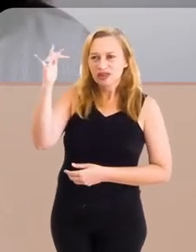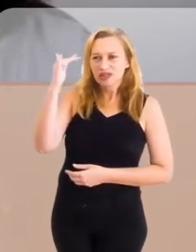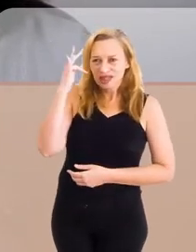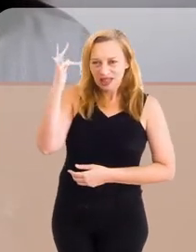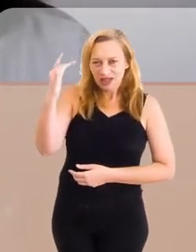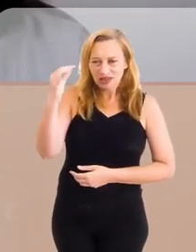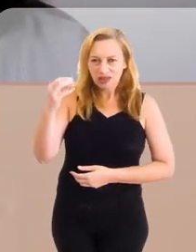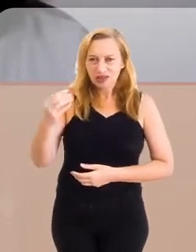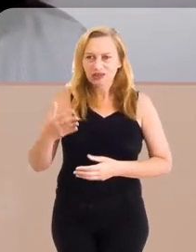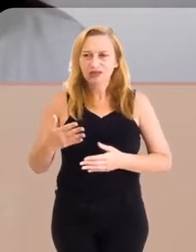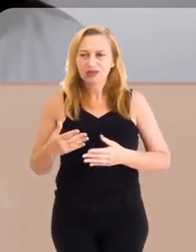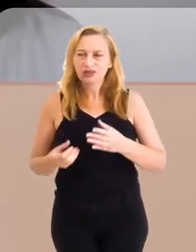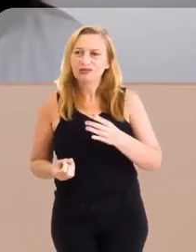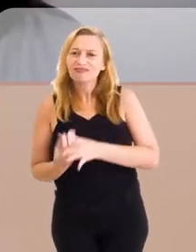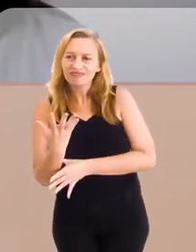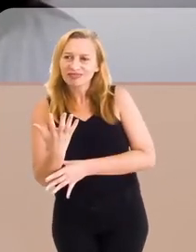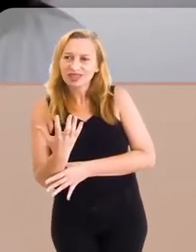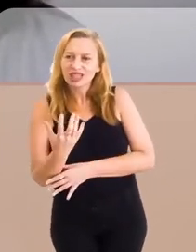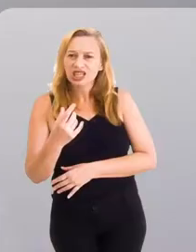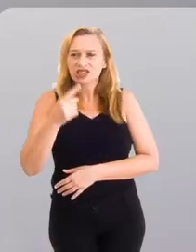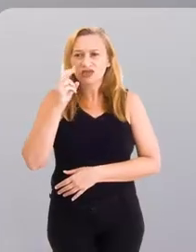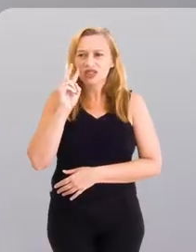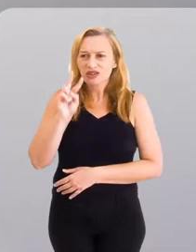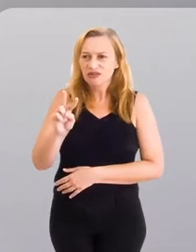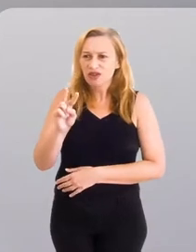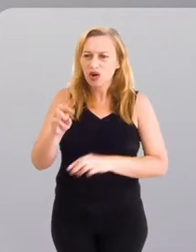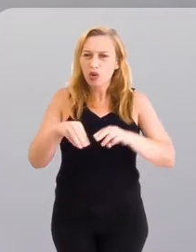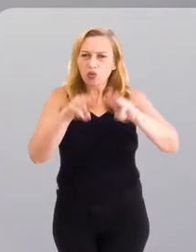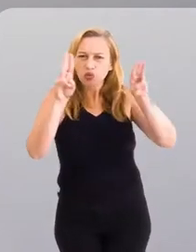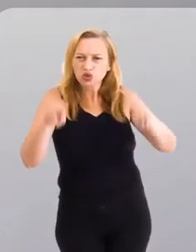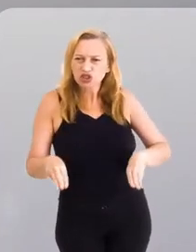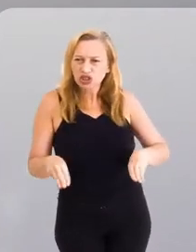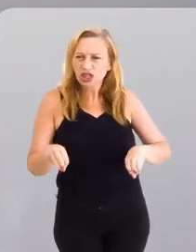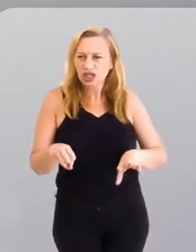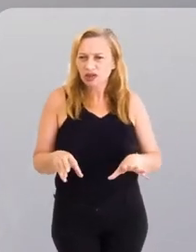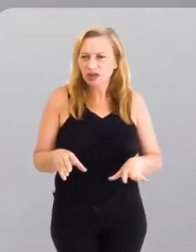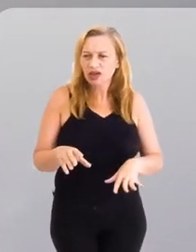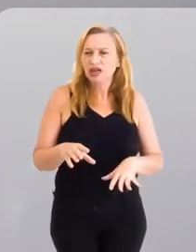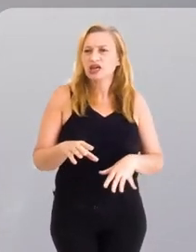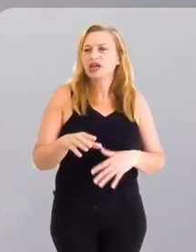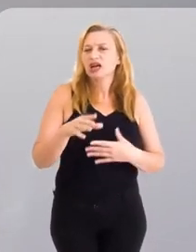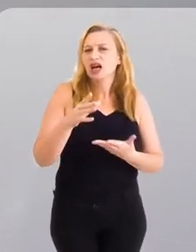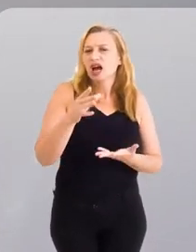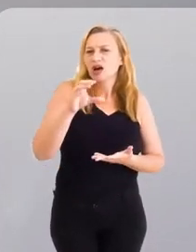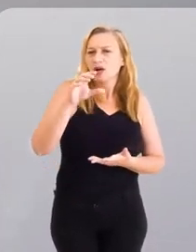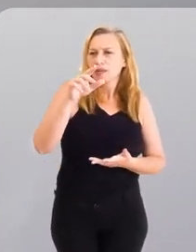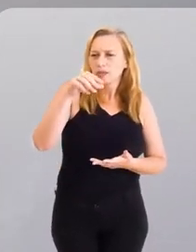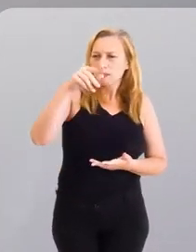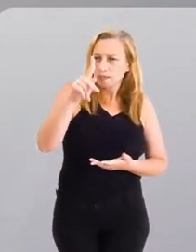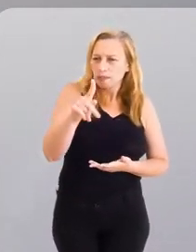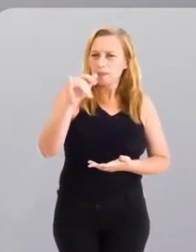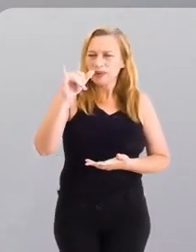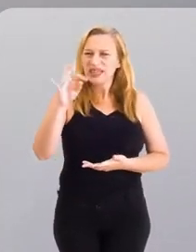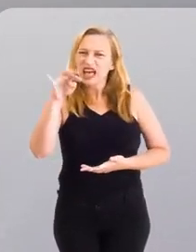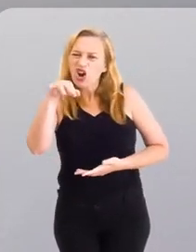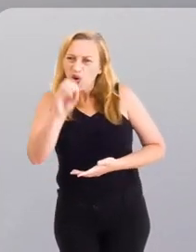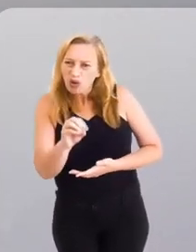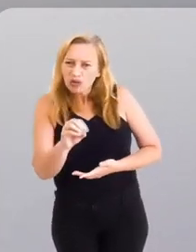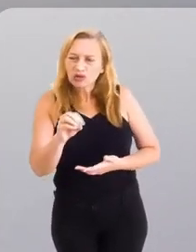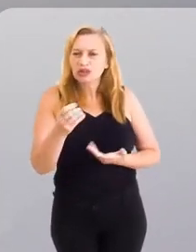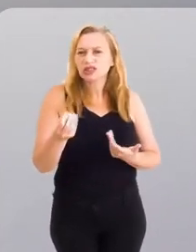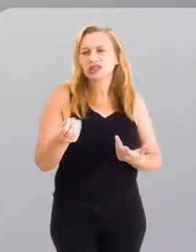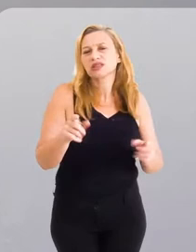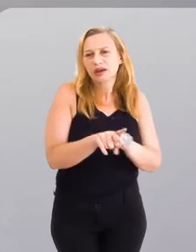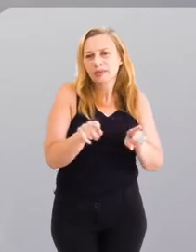como a filosofia era no seu berço, no seu nascimento. Se você olha um museu pitagórico, uma academia platônica, ou mesmo